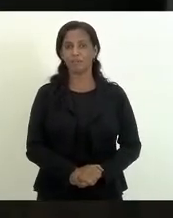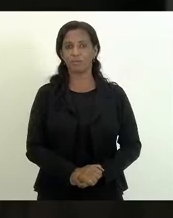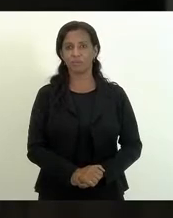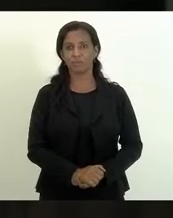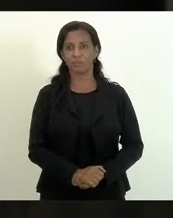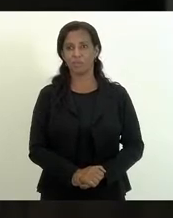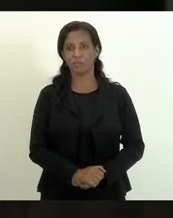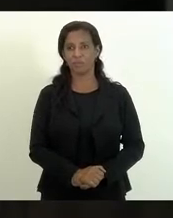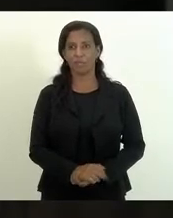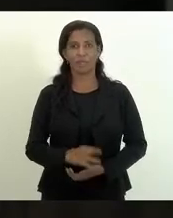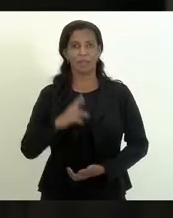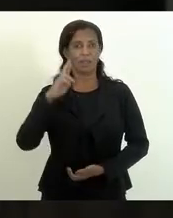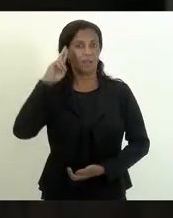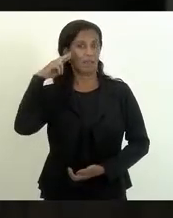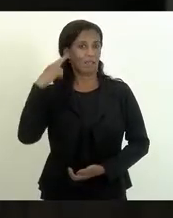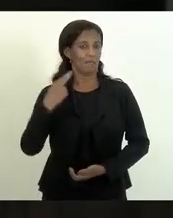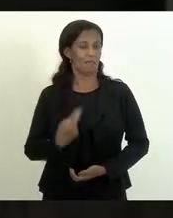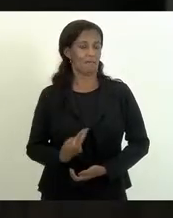Deputada Renata Souza.